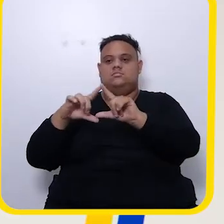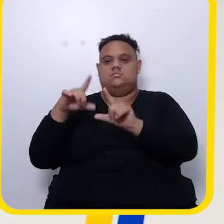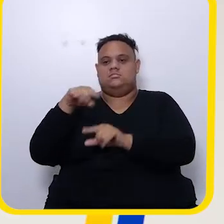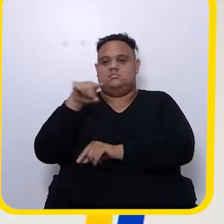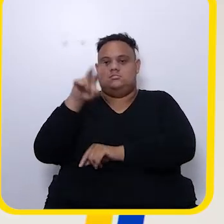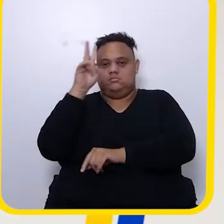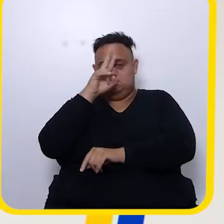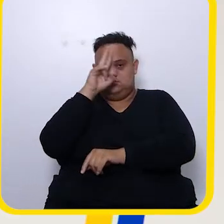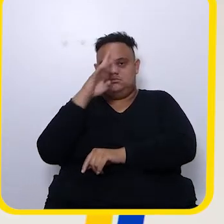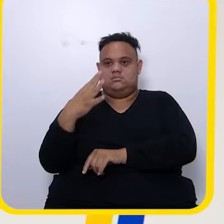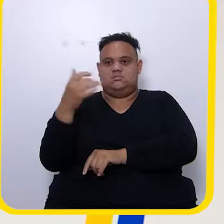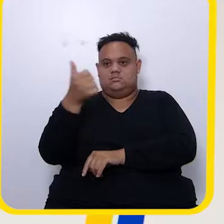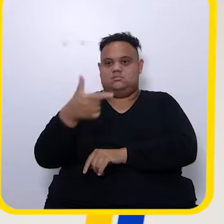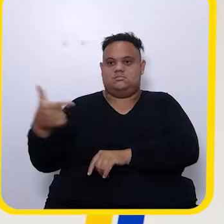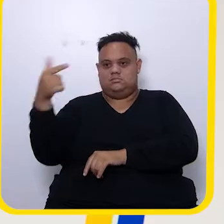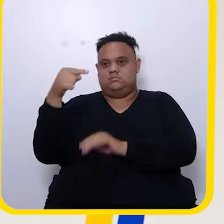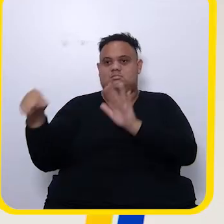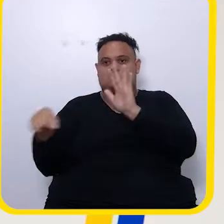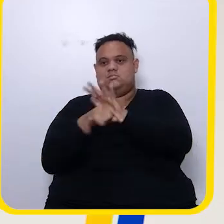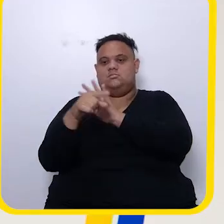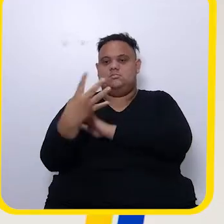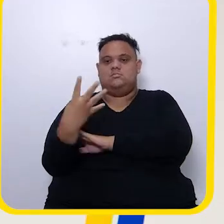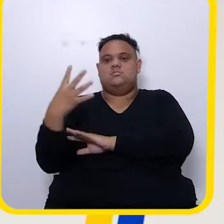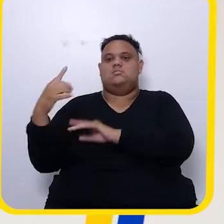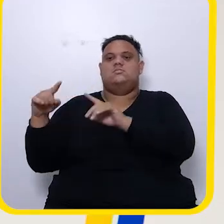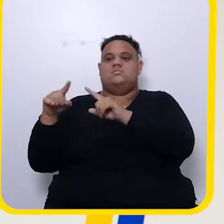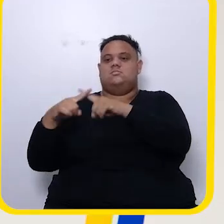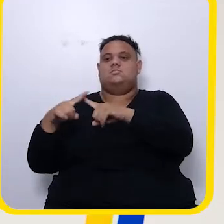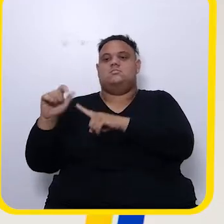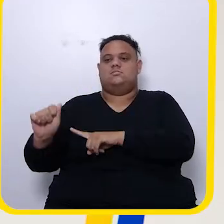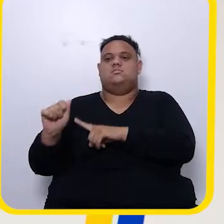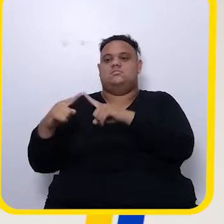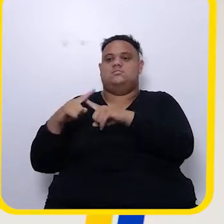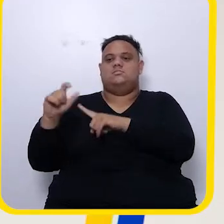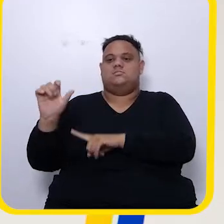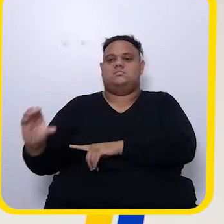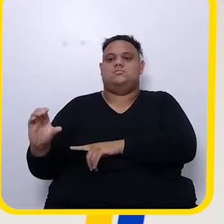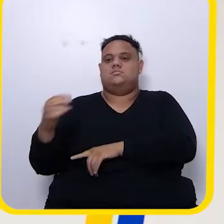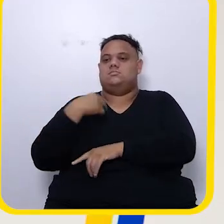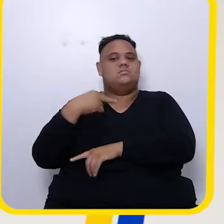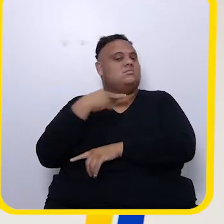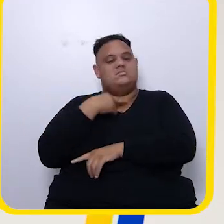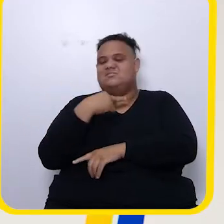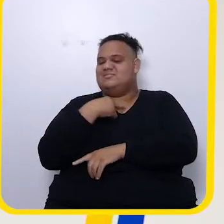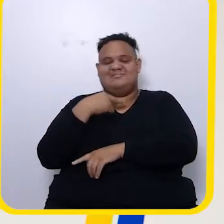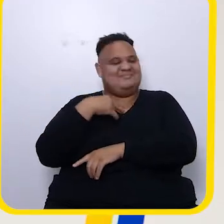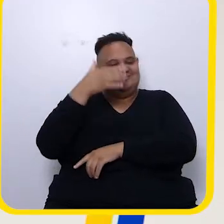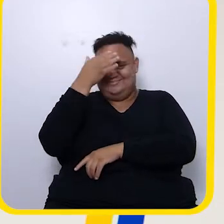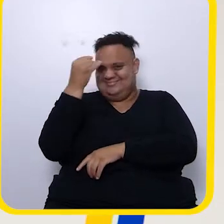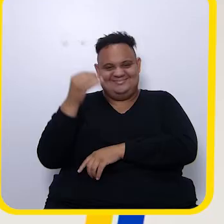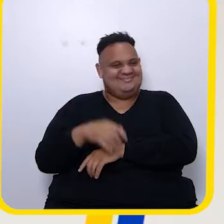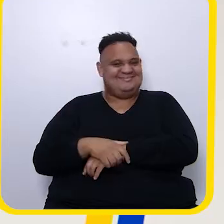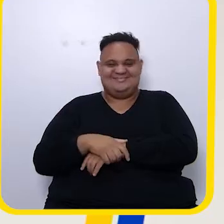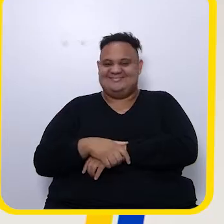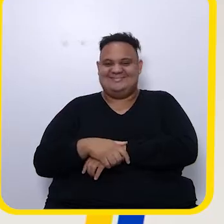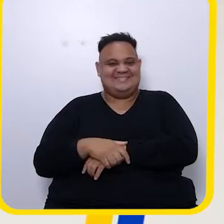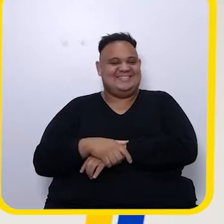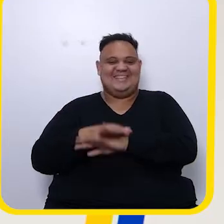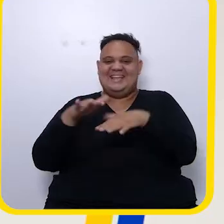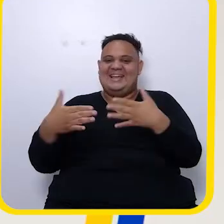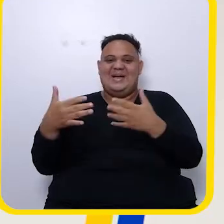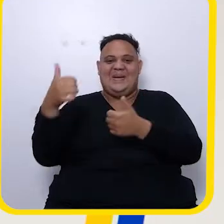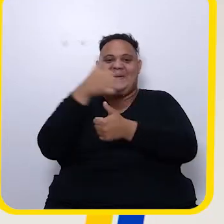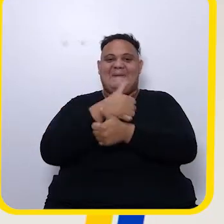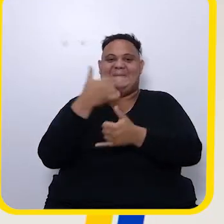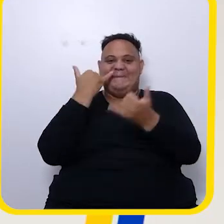né? B ao quadrado menos 4 vezes A vezes C. Essa fórmula você não pode esquecer. E aí é só substituir